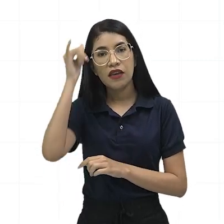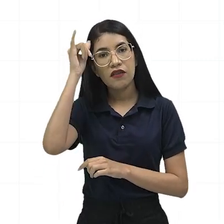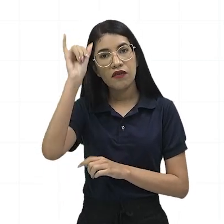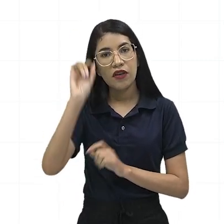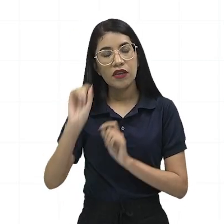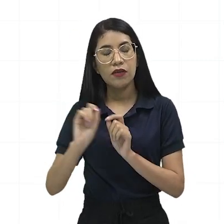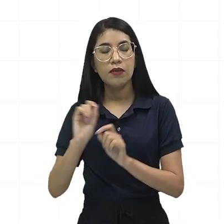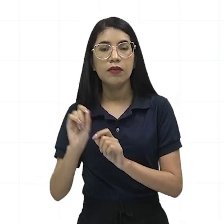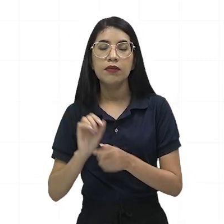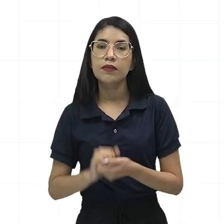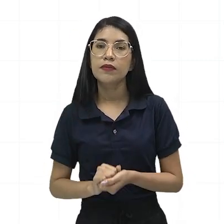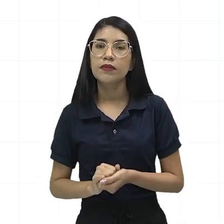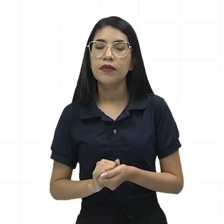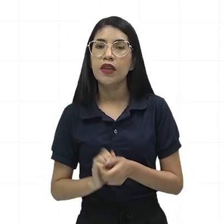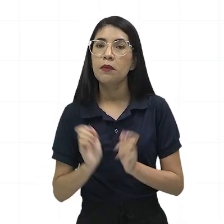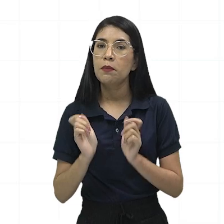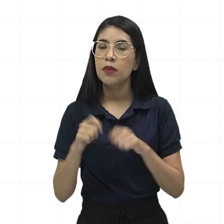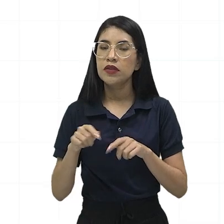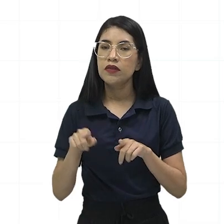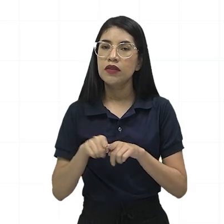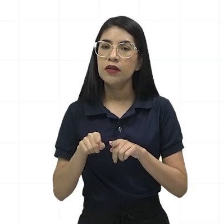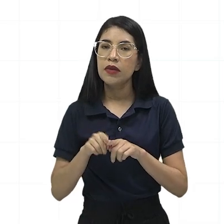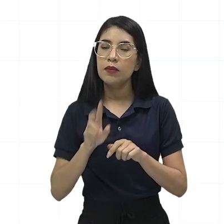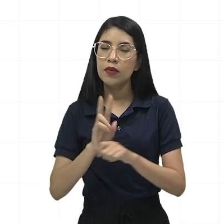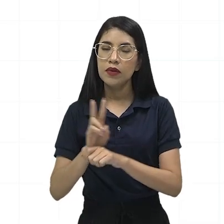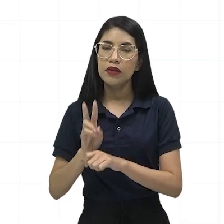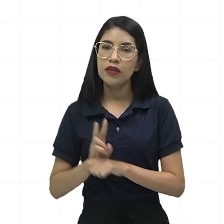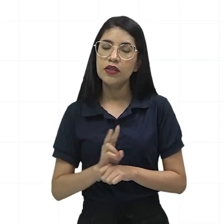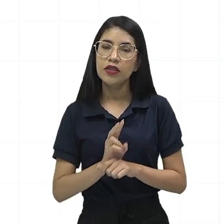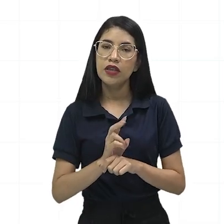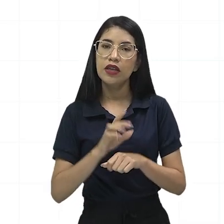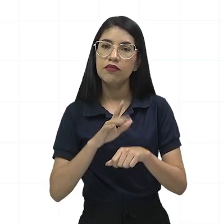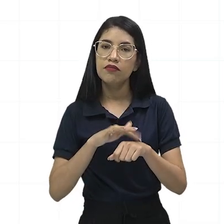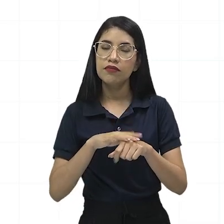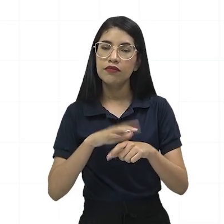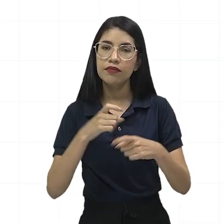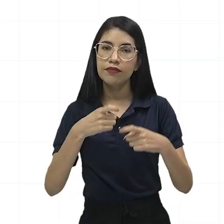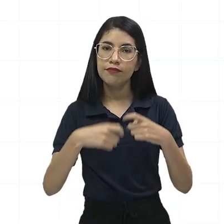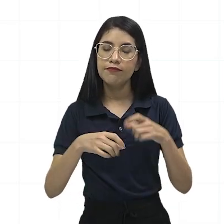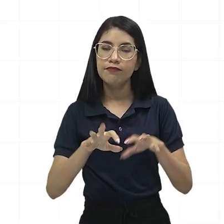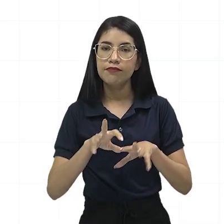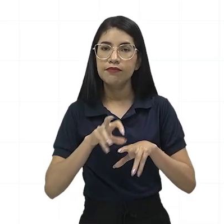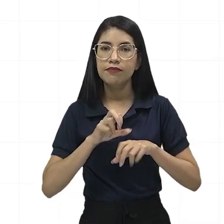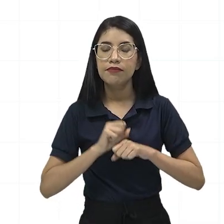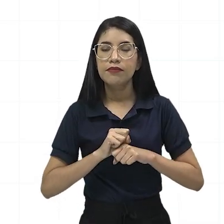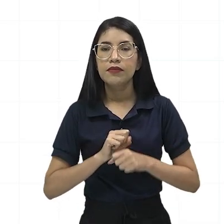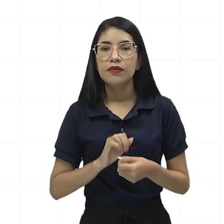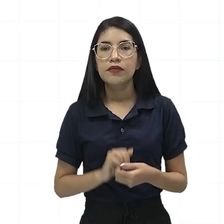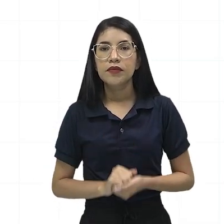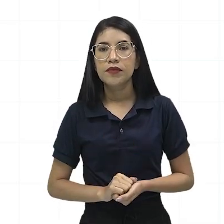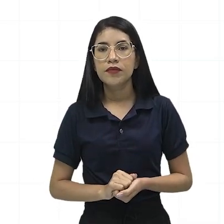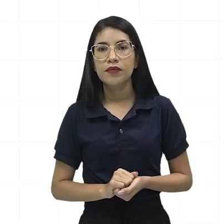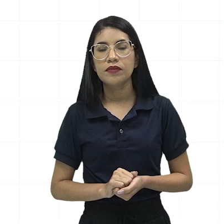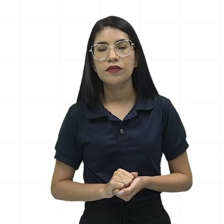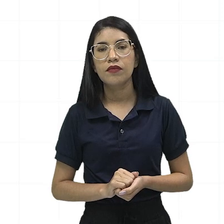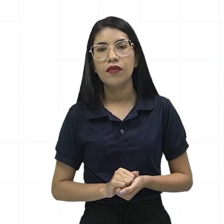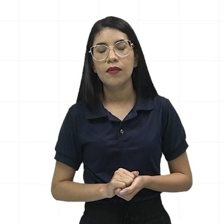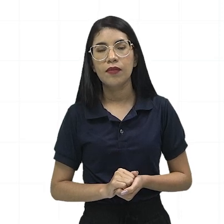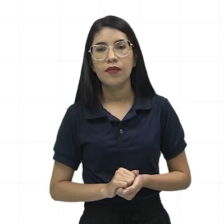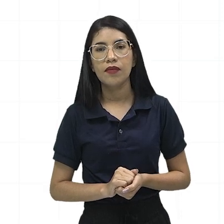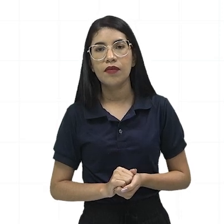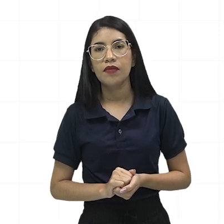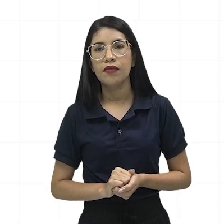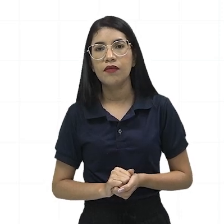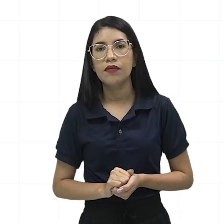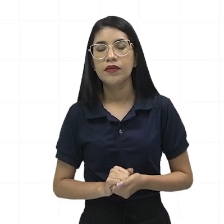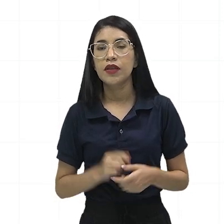métodos contraceptivos que também protegem contra ISTs, infecções sexualmente transmissíveis. Isso